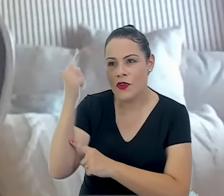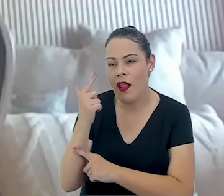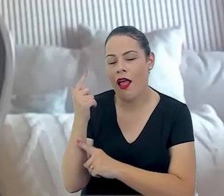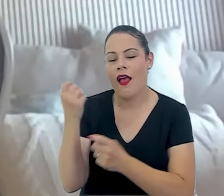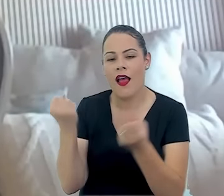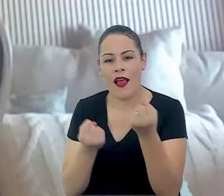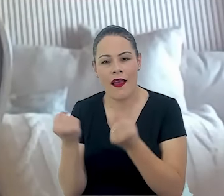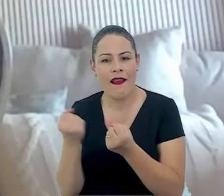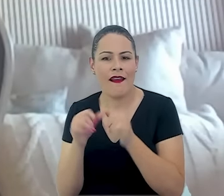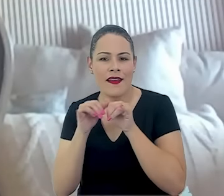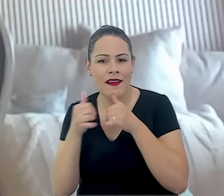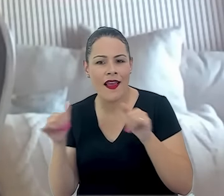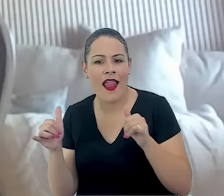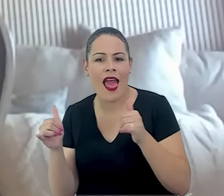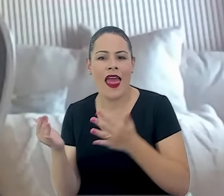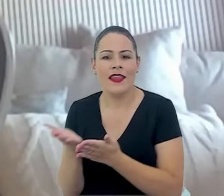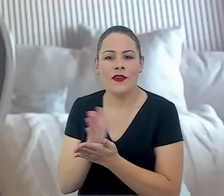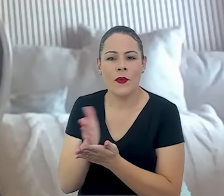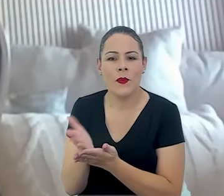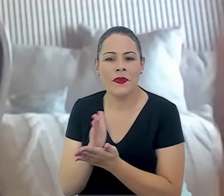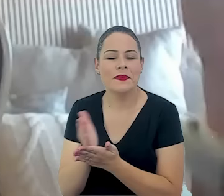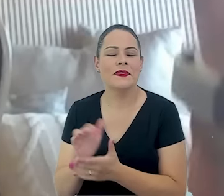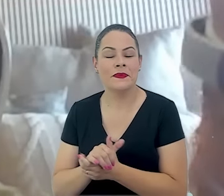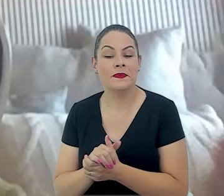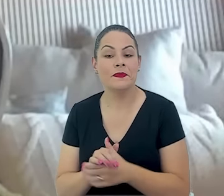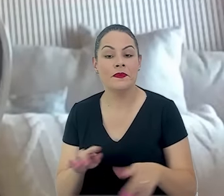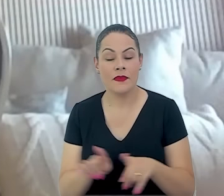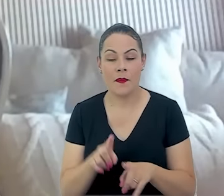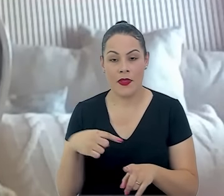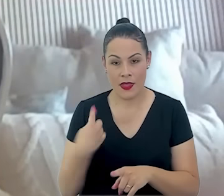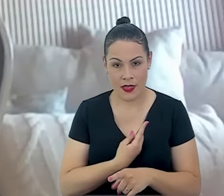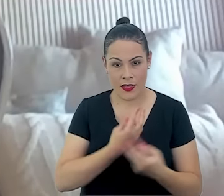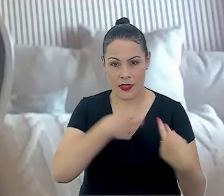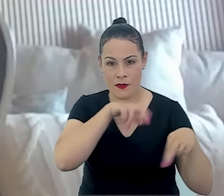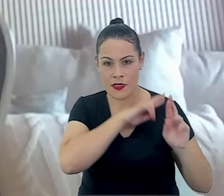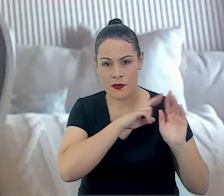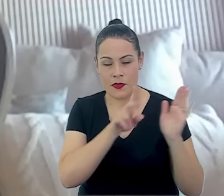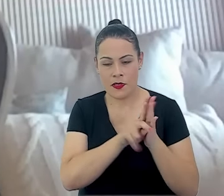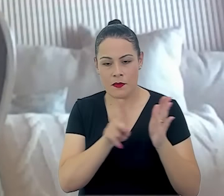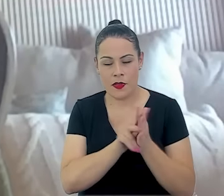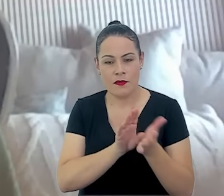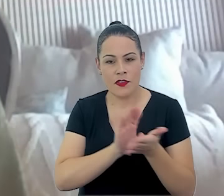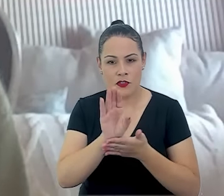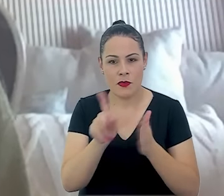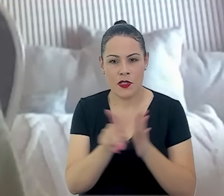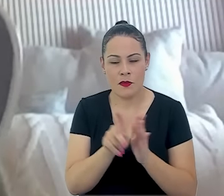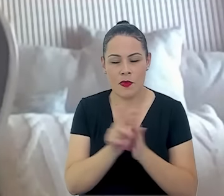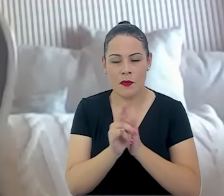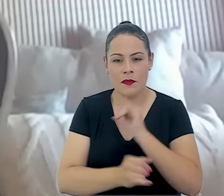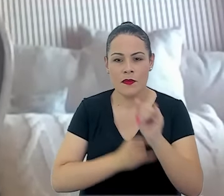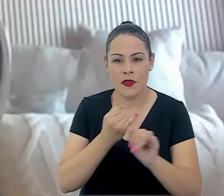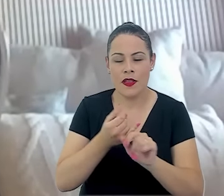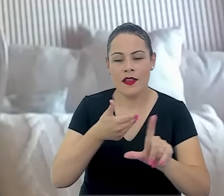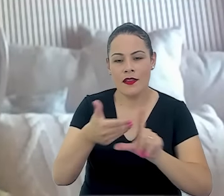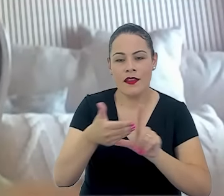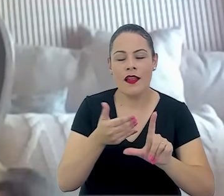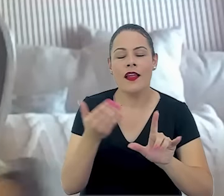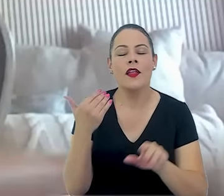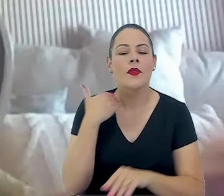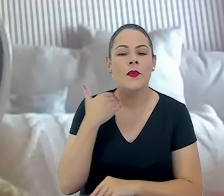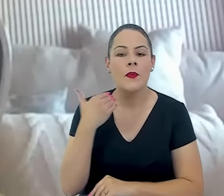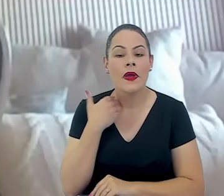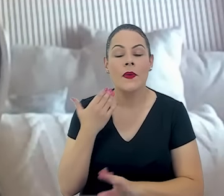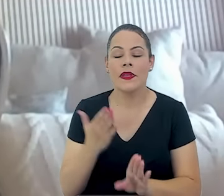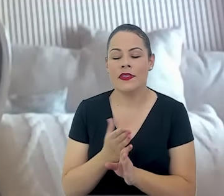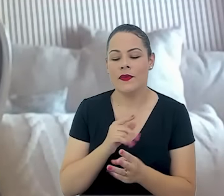solar, carros elétricos, híbridos, etc. A gente tem a nossa parte de investment banking e corporativo, né?